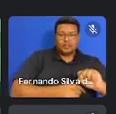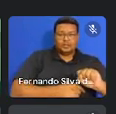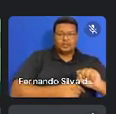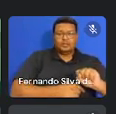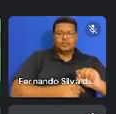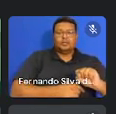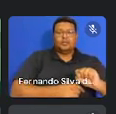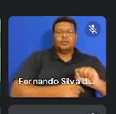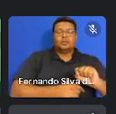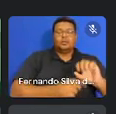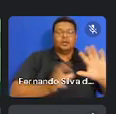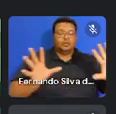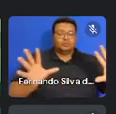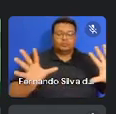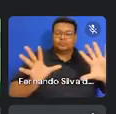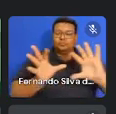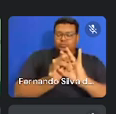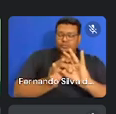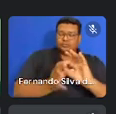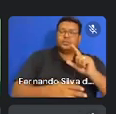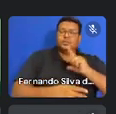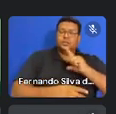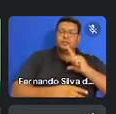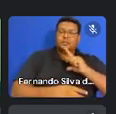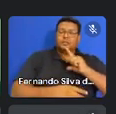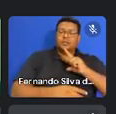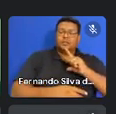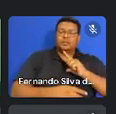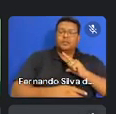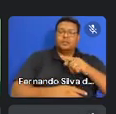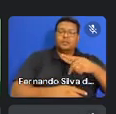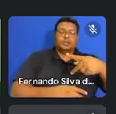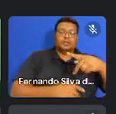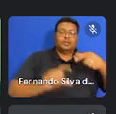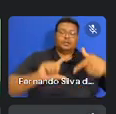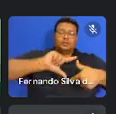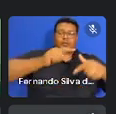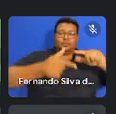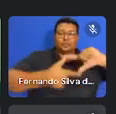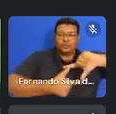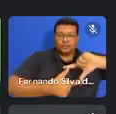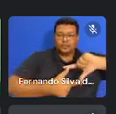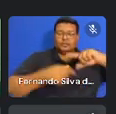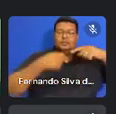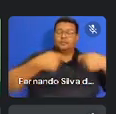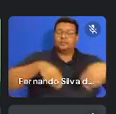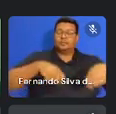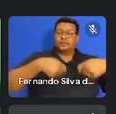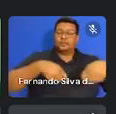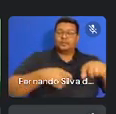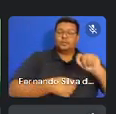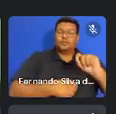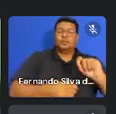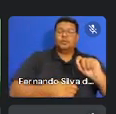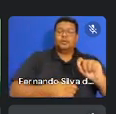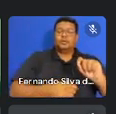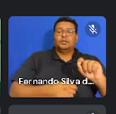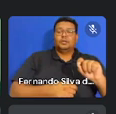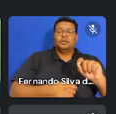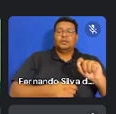polígonos, essa interseção, se ela existir interseção entre os polígonos, essa interseção só pode